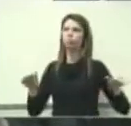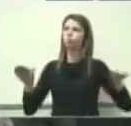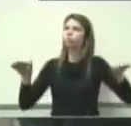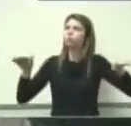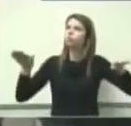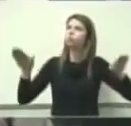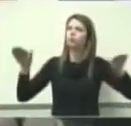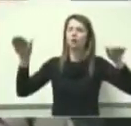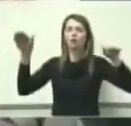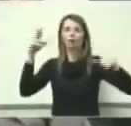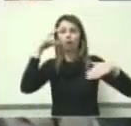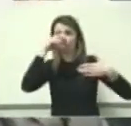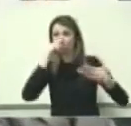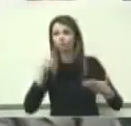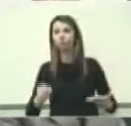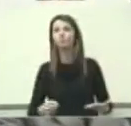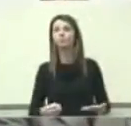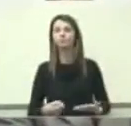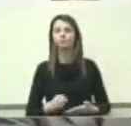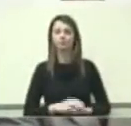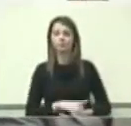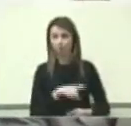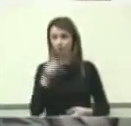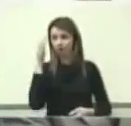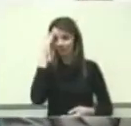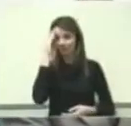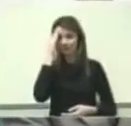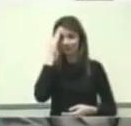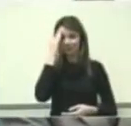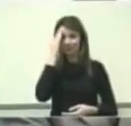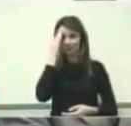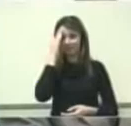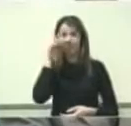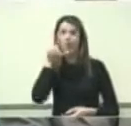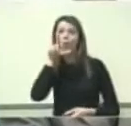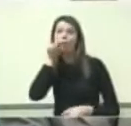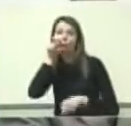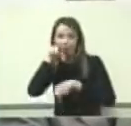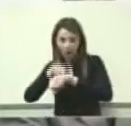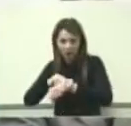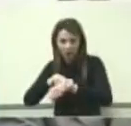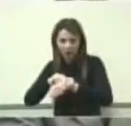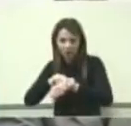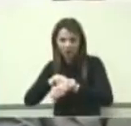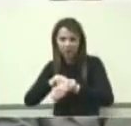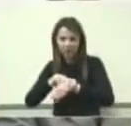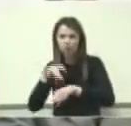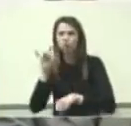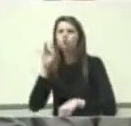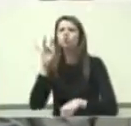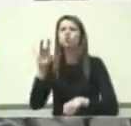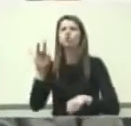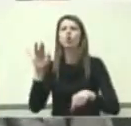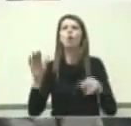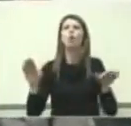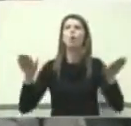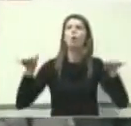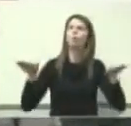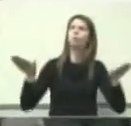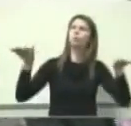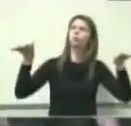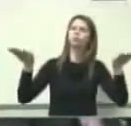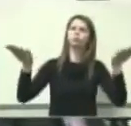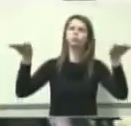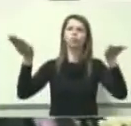ele não sabe que a águia só voa porque ela enfrenta